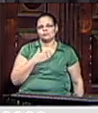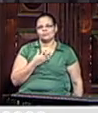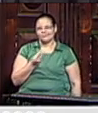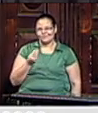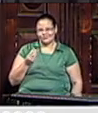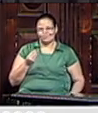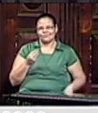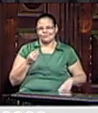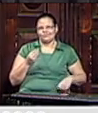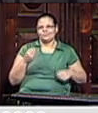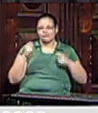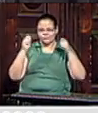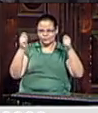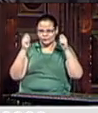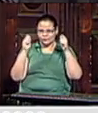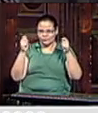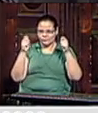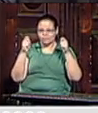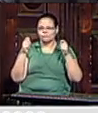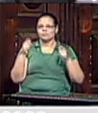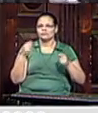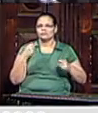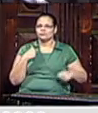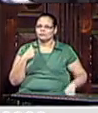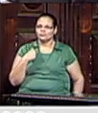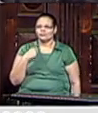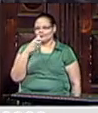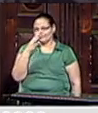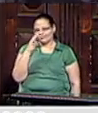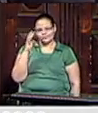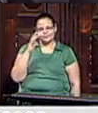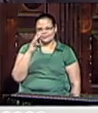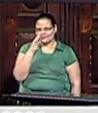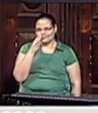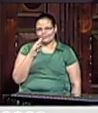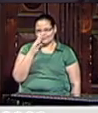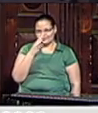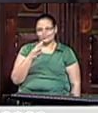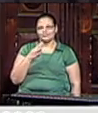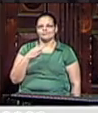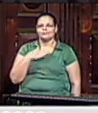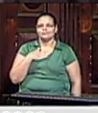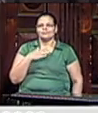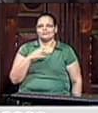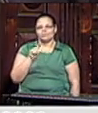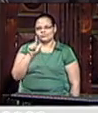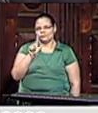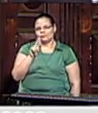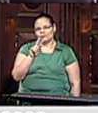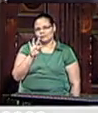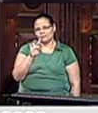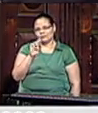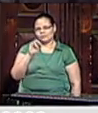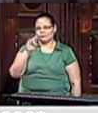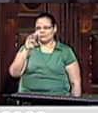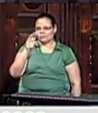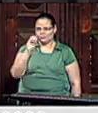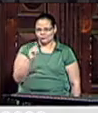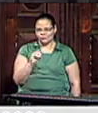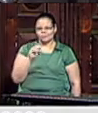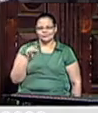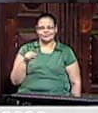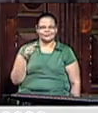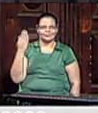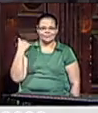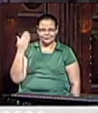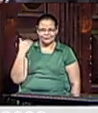dos protestos, e sou um admirador de Martinho Lutero, né, que se